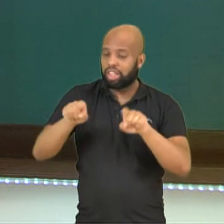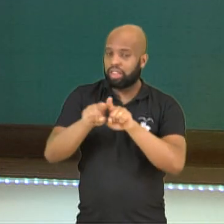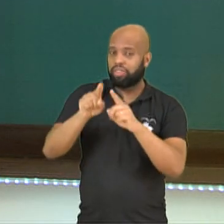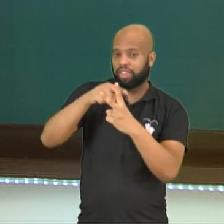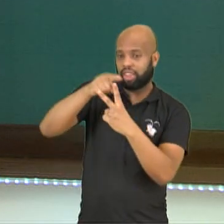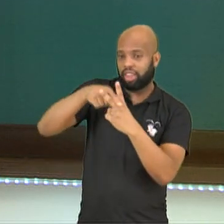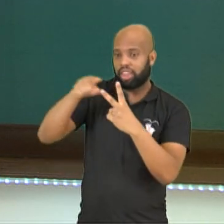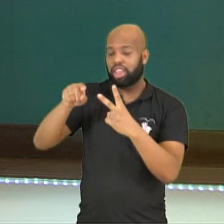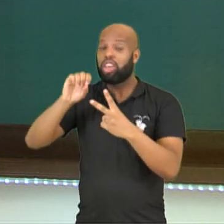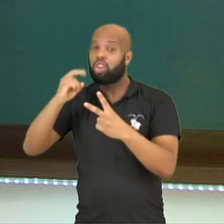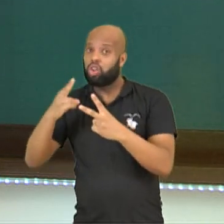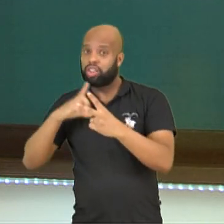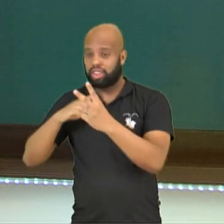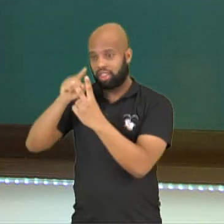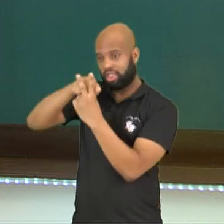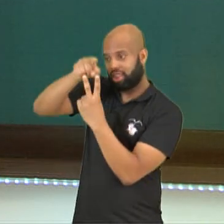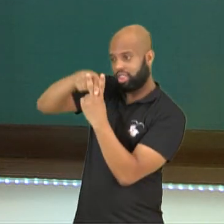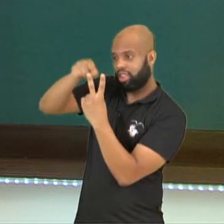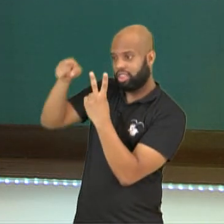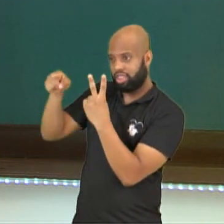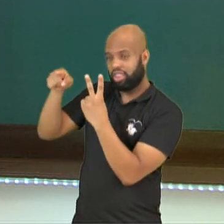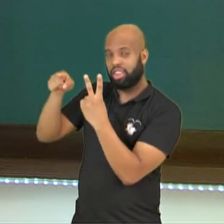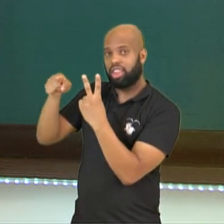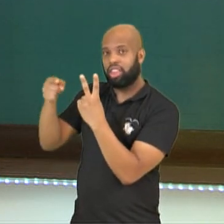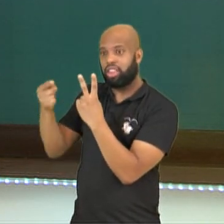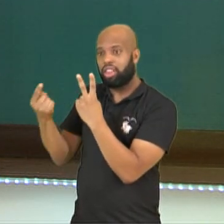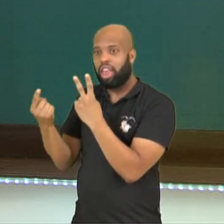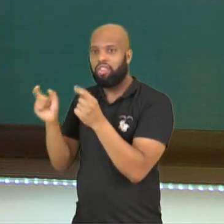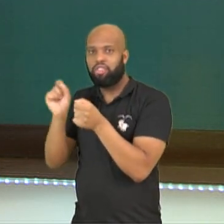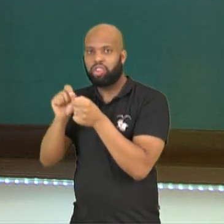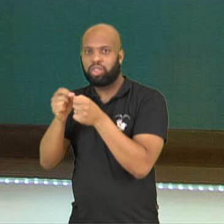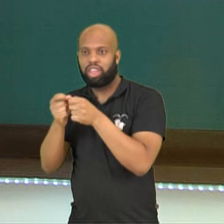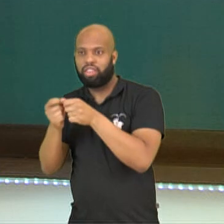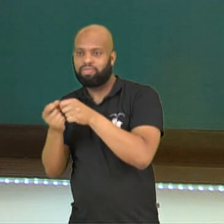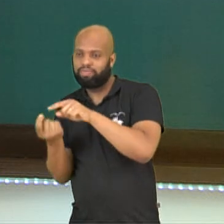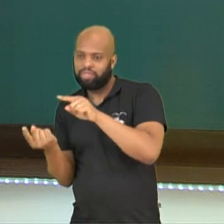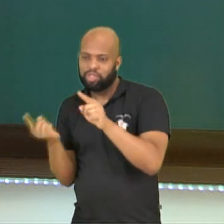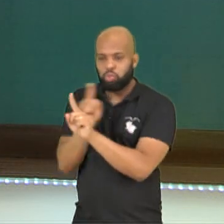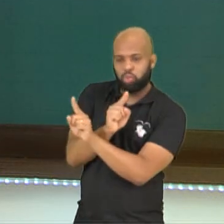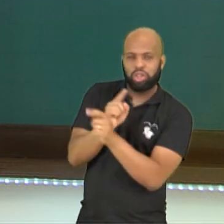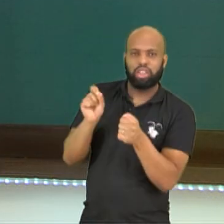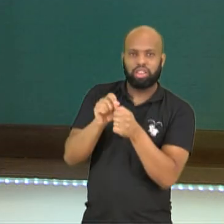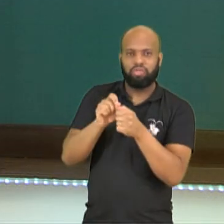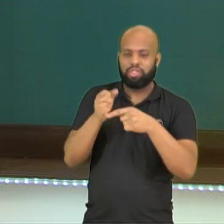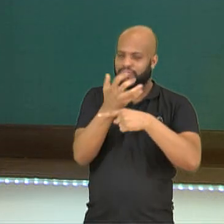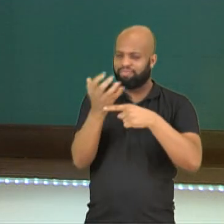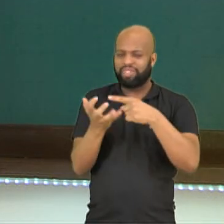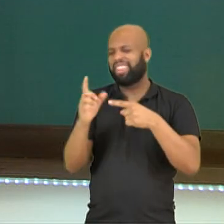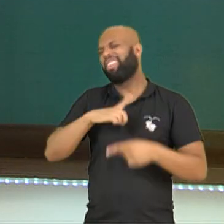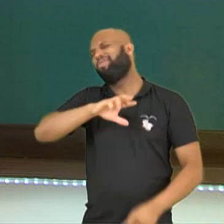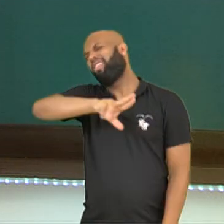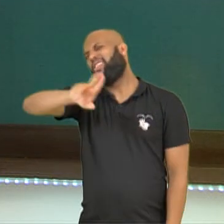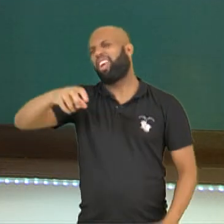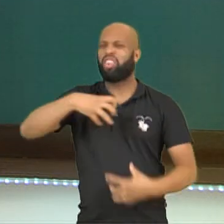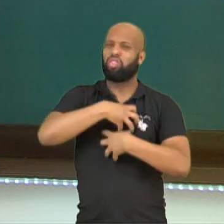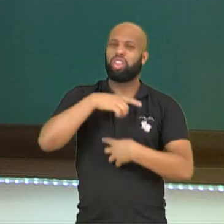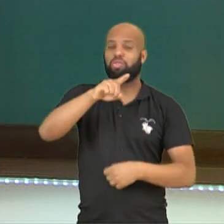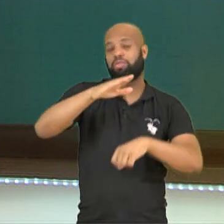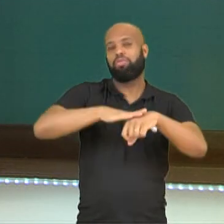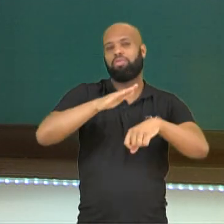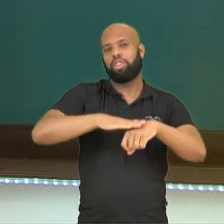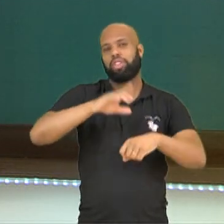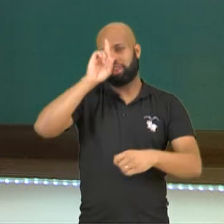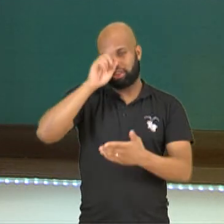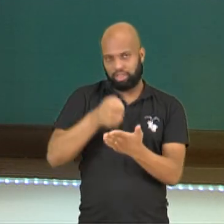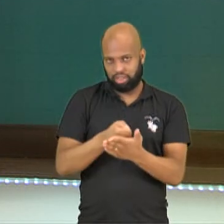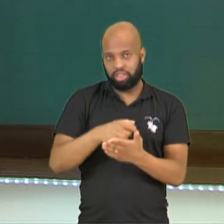transforma esse aqui em potência com um expoente fracionário e junta com esse. Tem várias formas de você trabalhar aí, tá